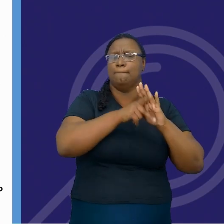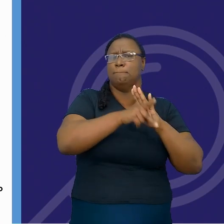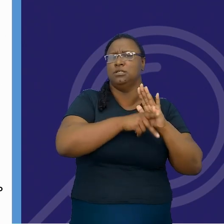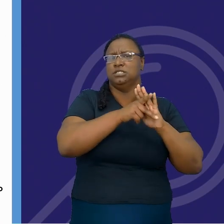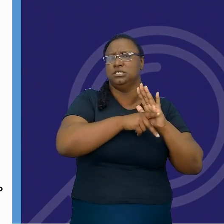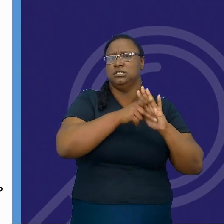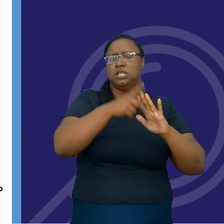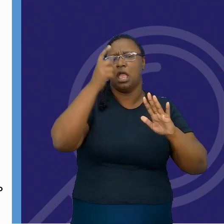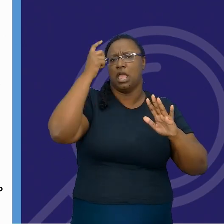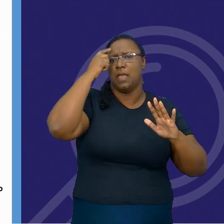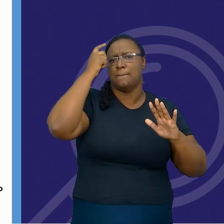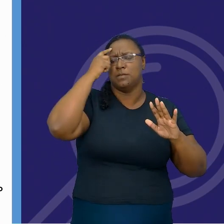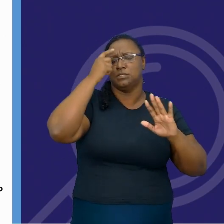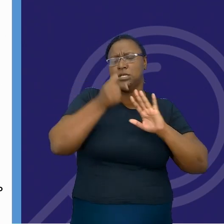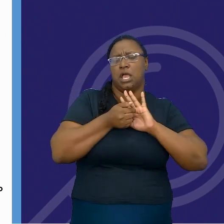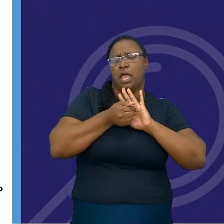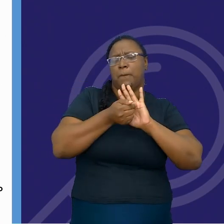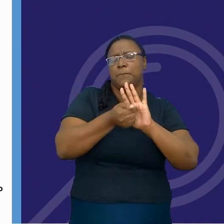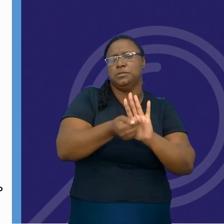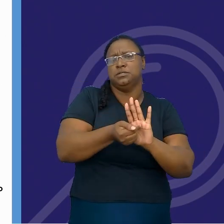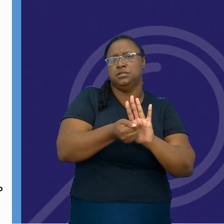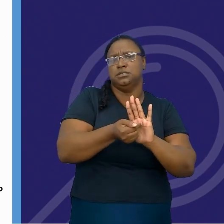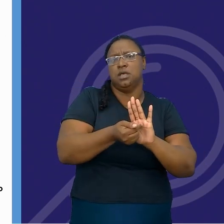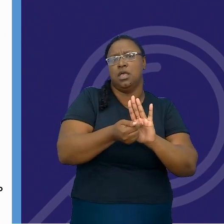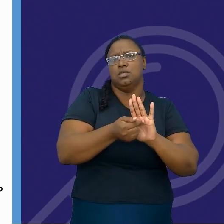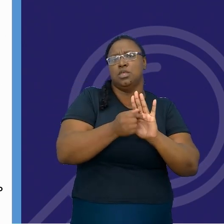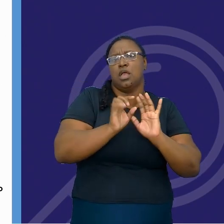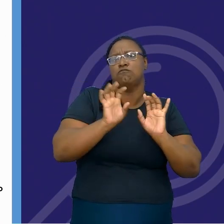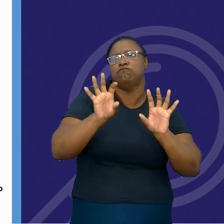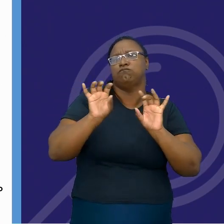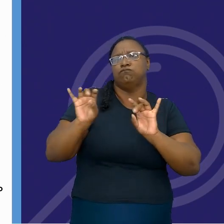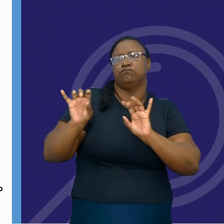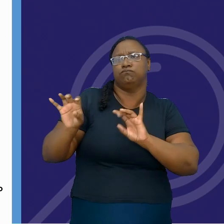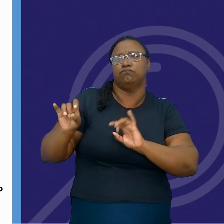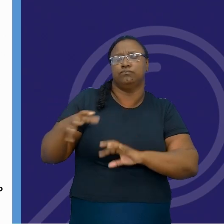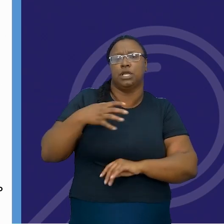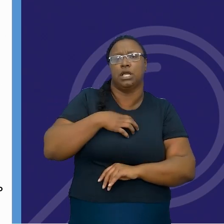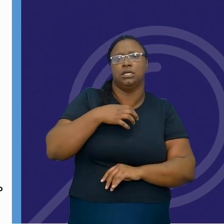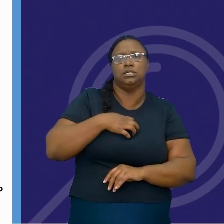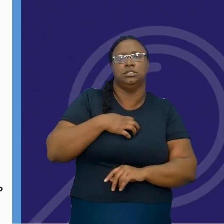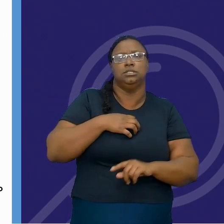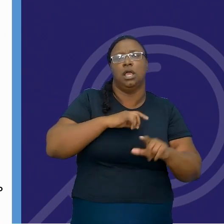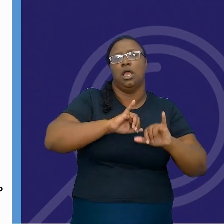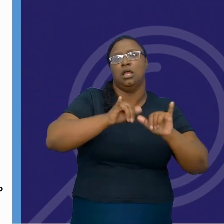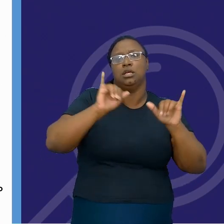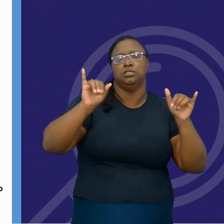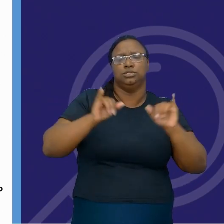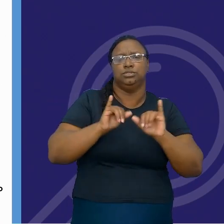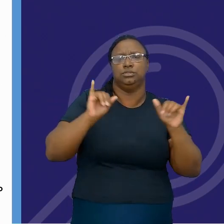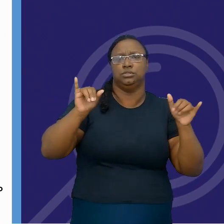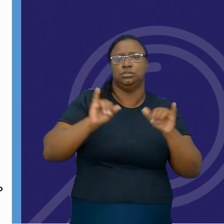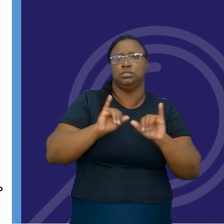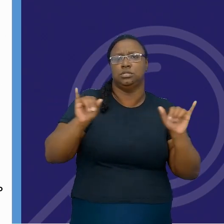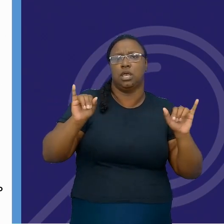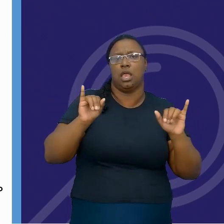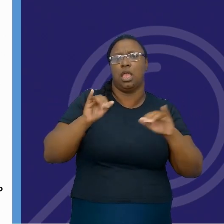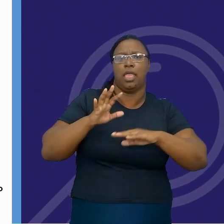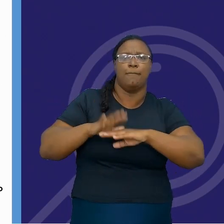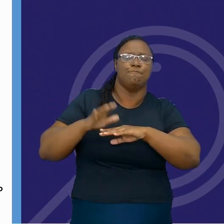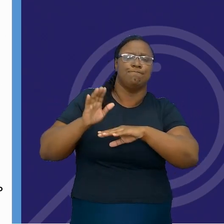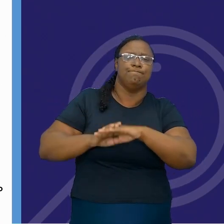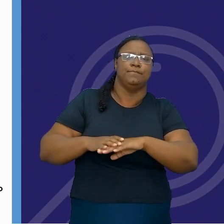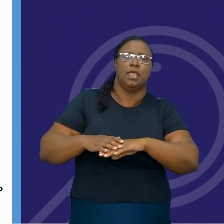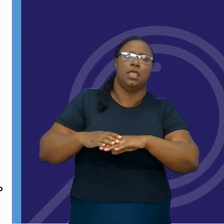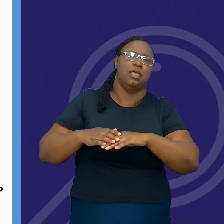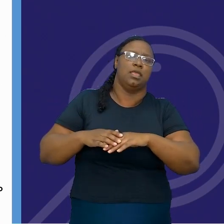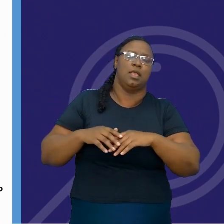né, pensando na apresentação, né, de cada forma de energia, a produção, os impactos e tudo mais, né,